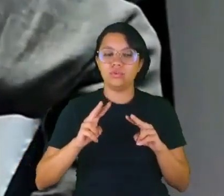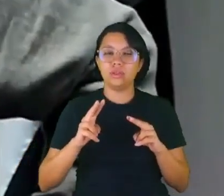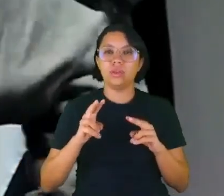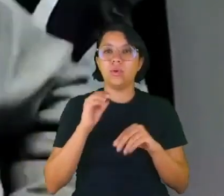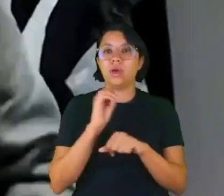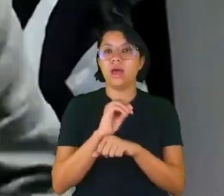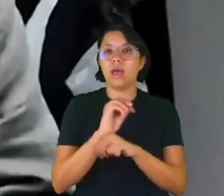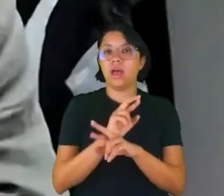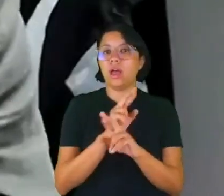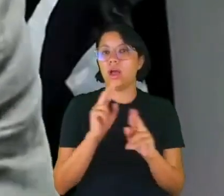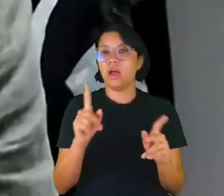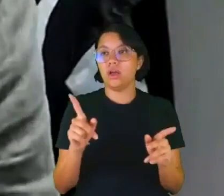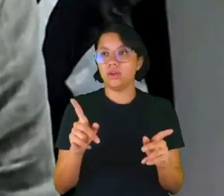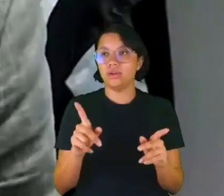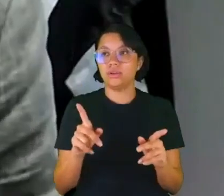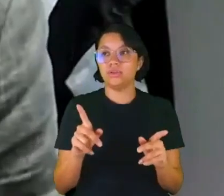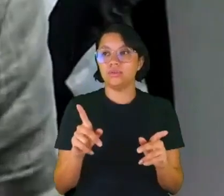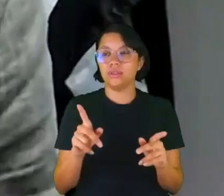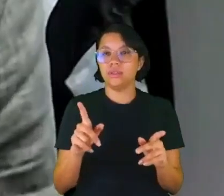diferenciado a essa